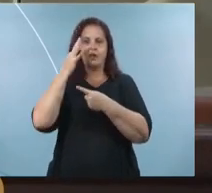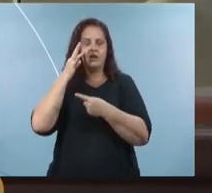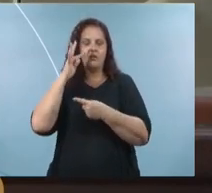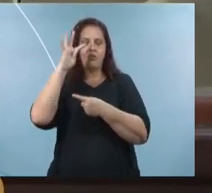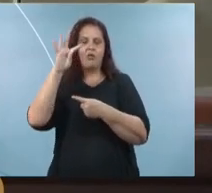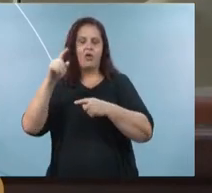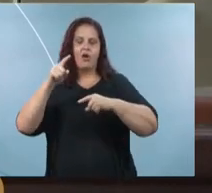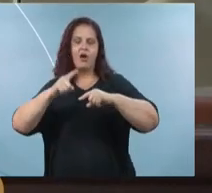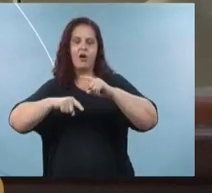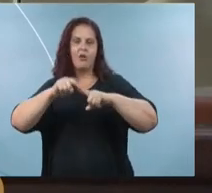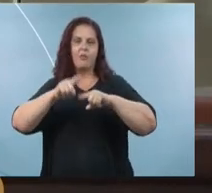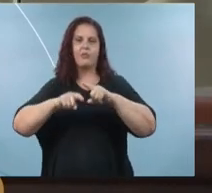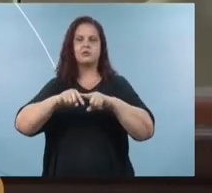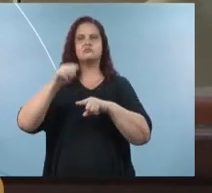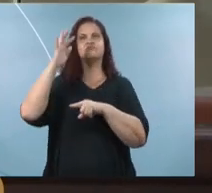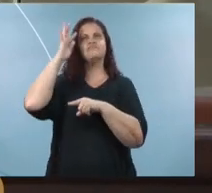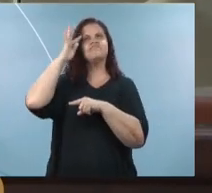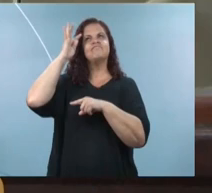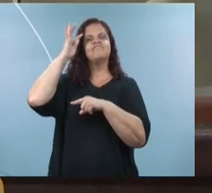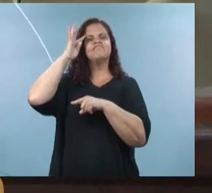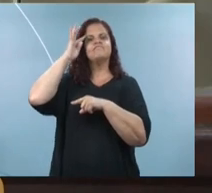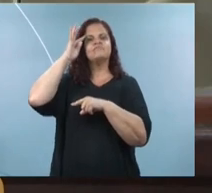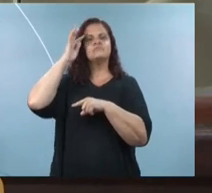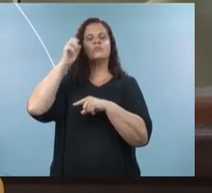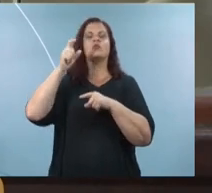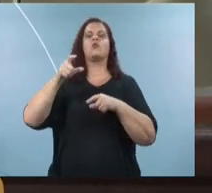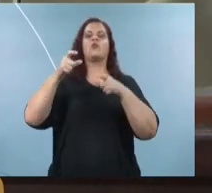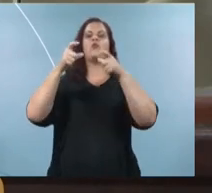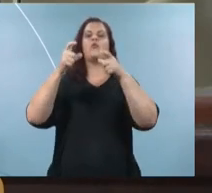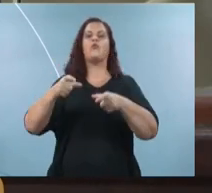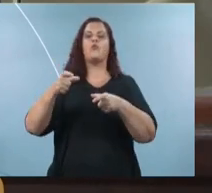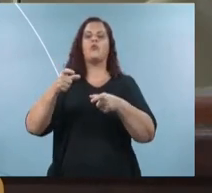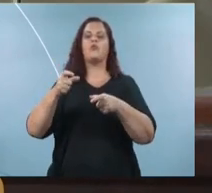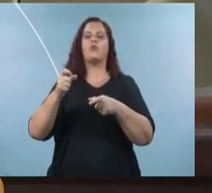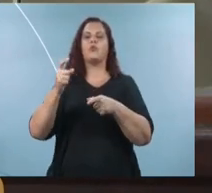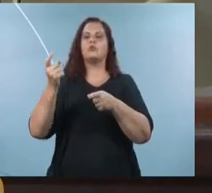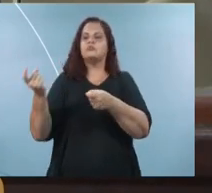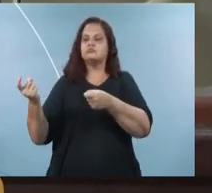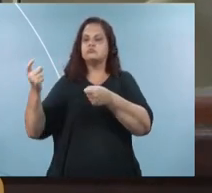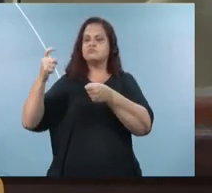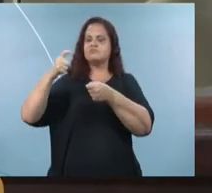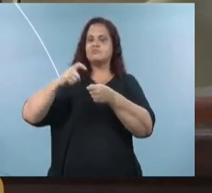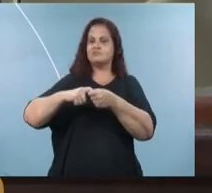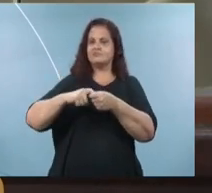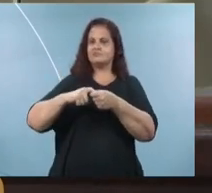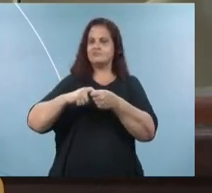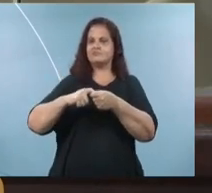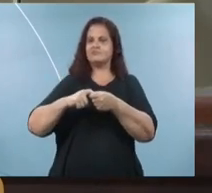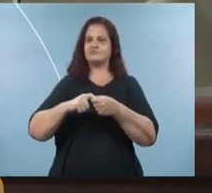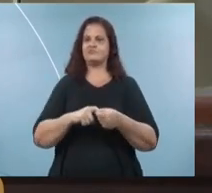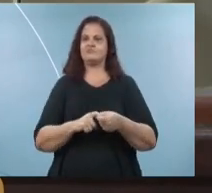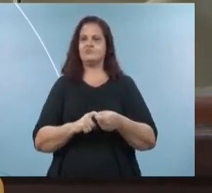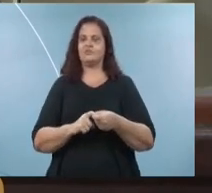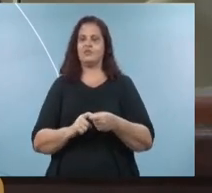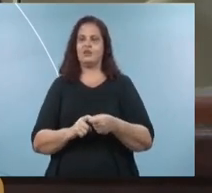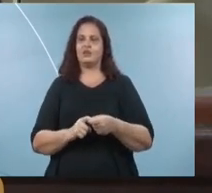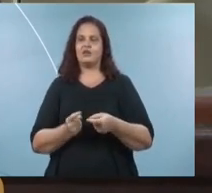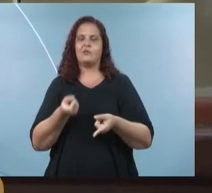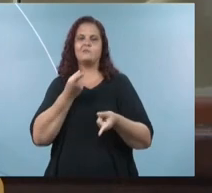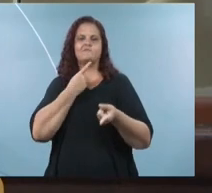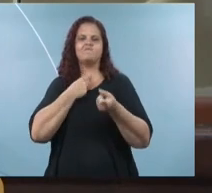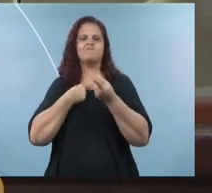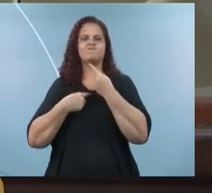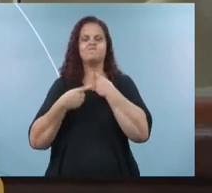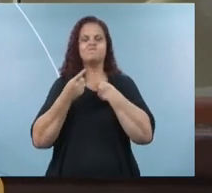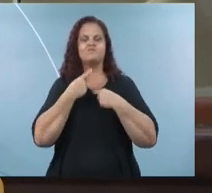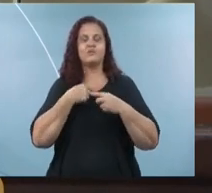esse produto, vai lembrar onde esteve e pode voltar, alimentando esse círculo virtuoso